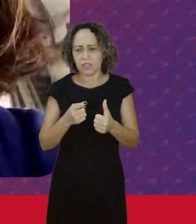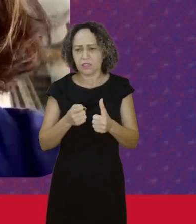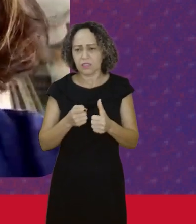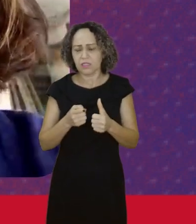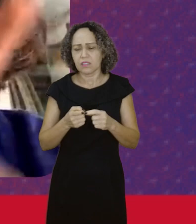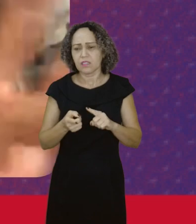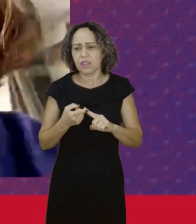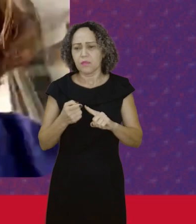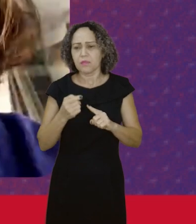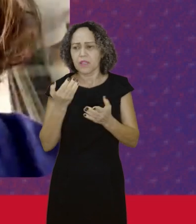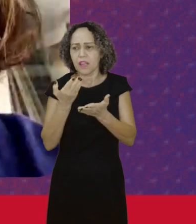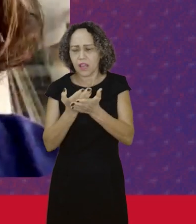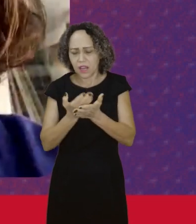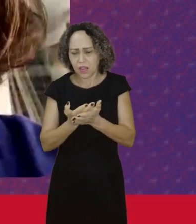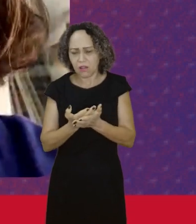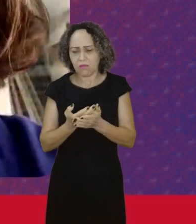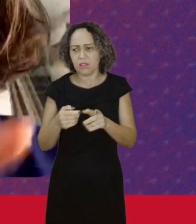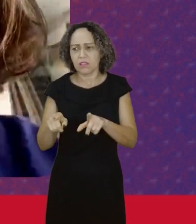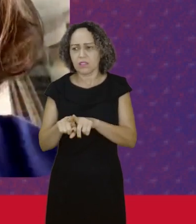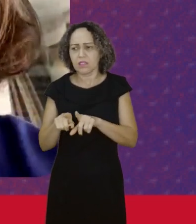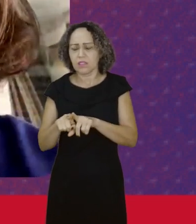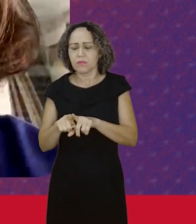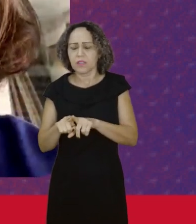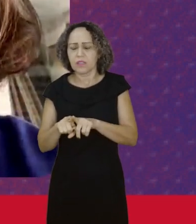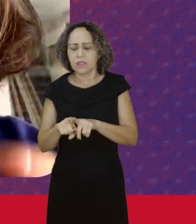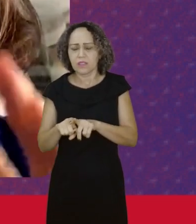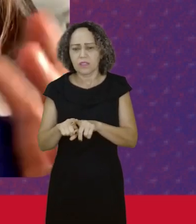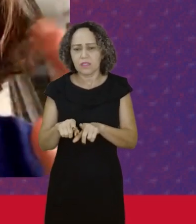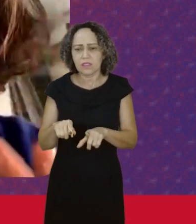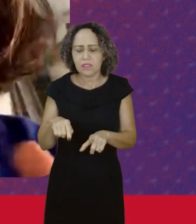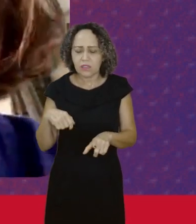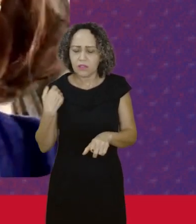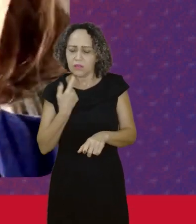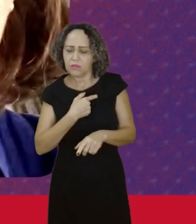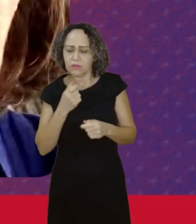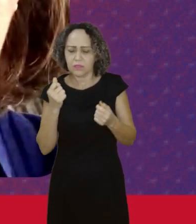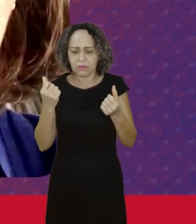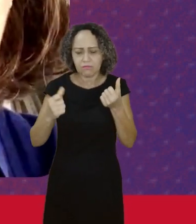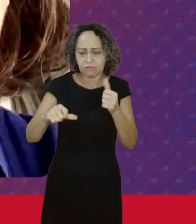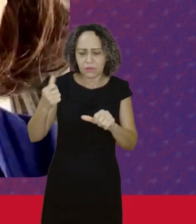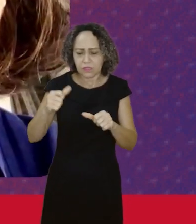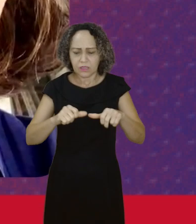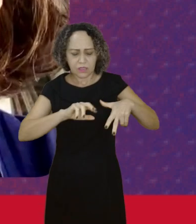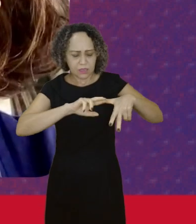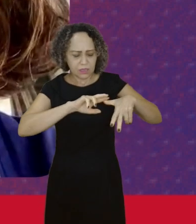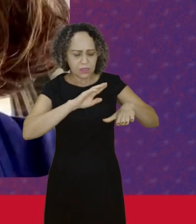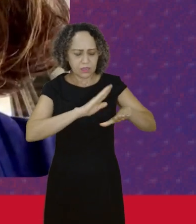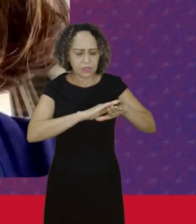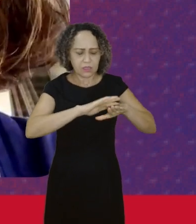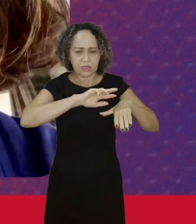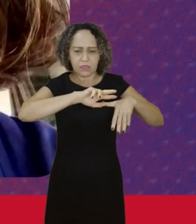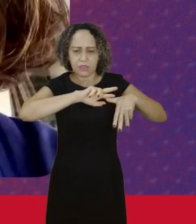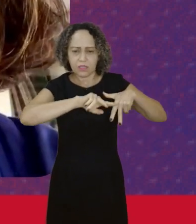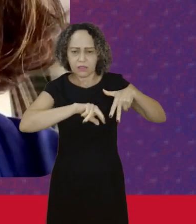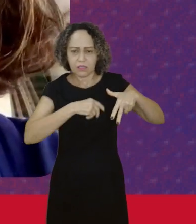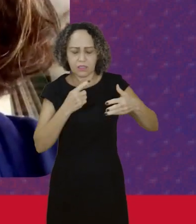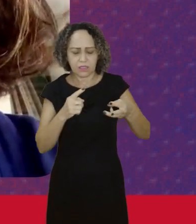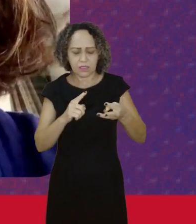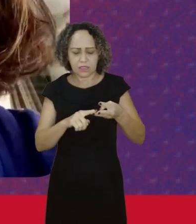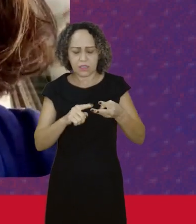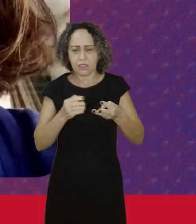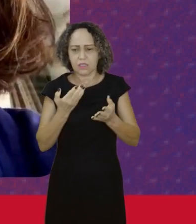nada a ver com aquilo que a ONU defendeu. Nós vamos poder analisar melhor a questão da ideologia de gênero na terceira